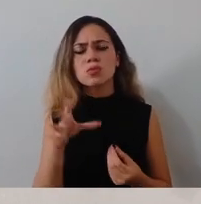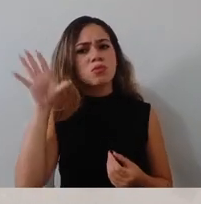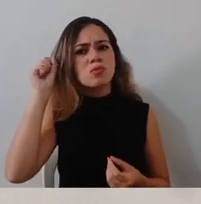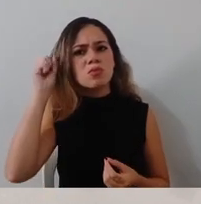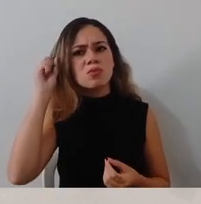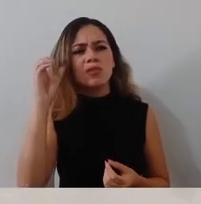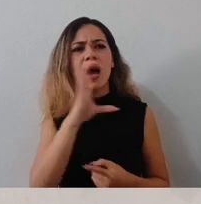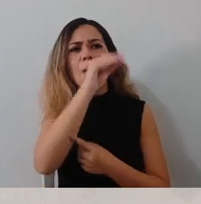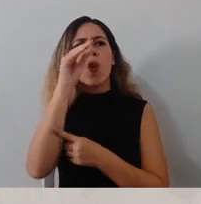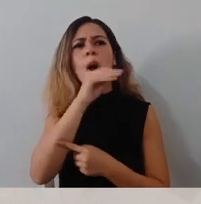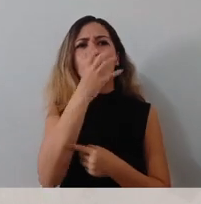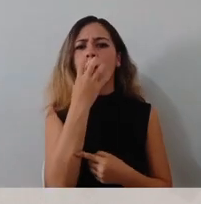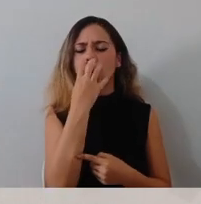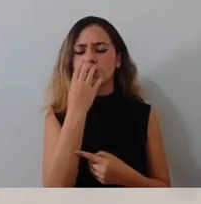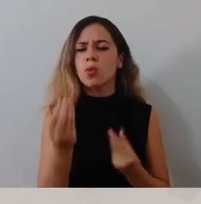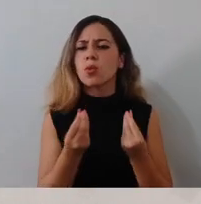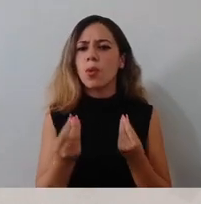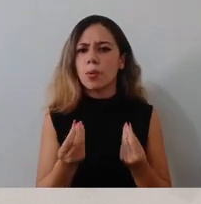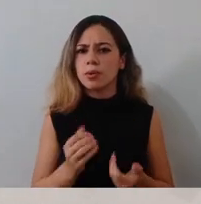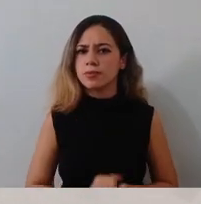Como que ele ouviu o cachorro latir se ele era surdo?